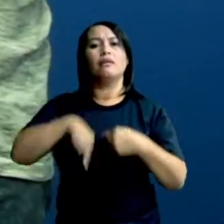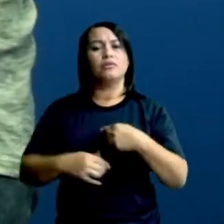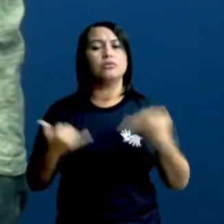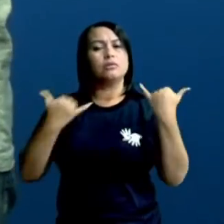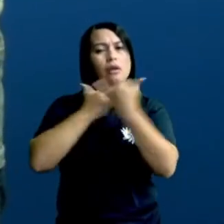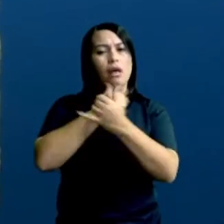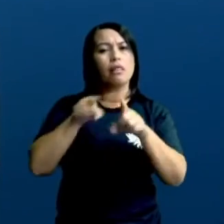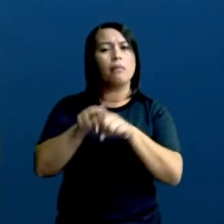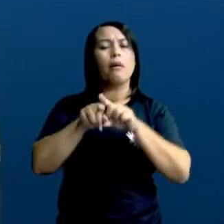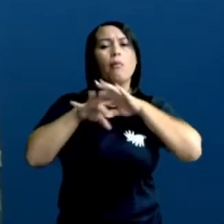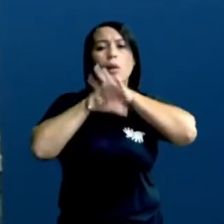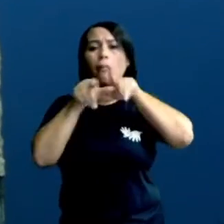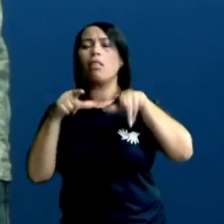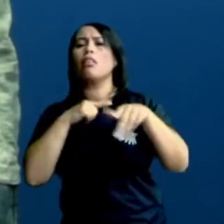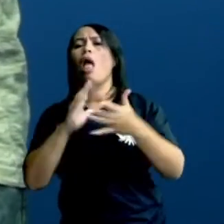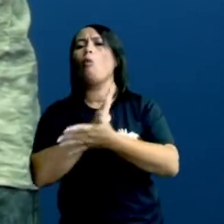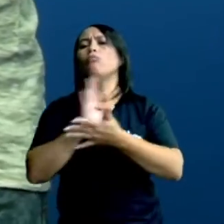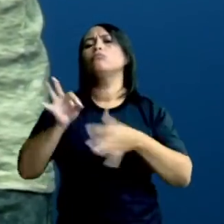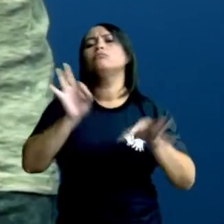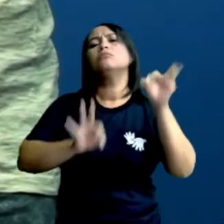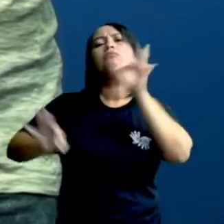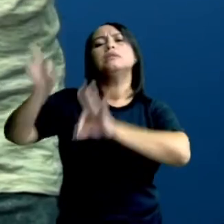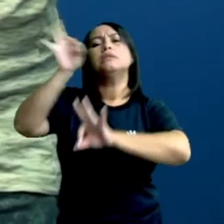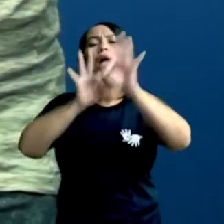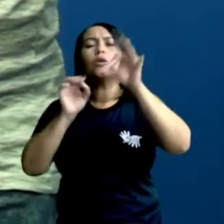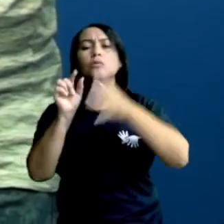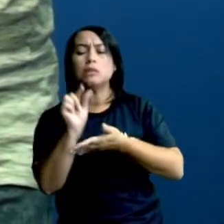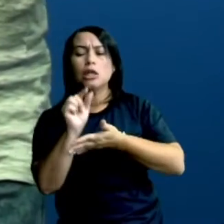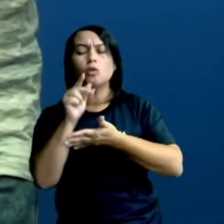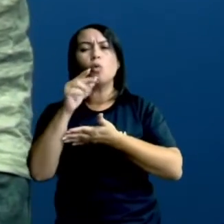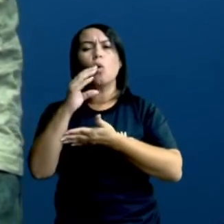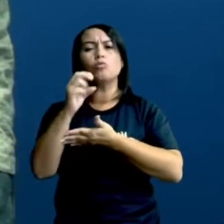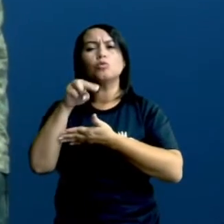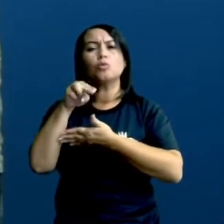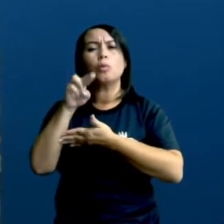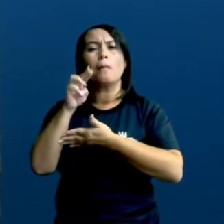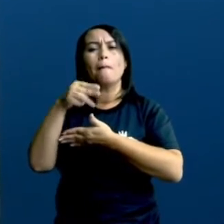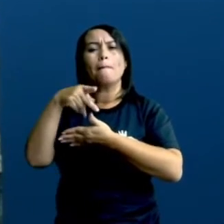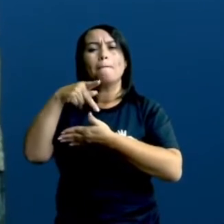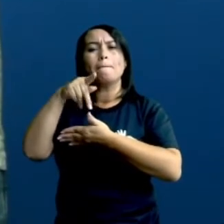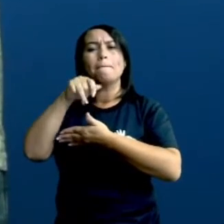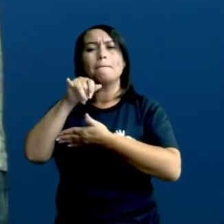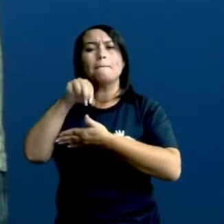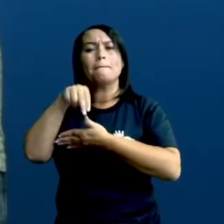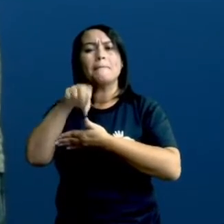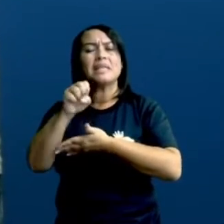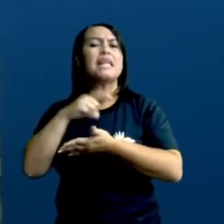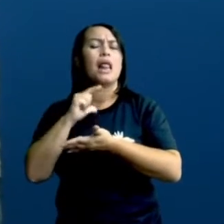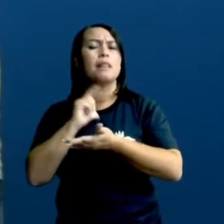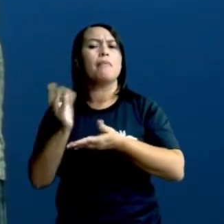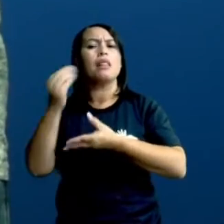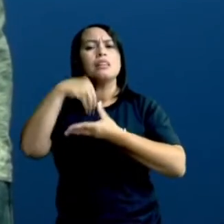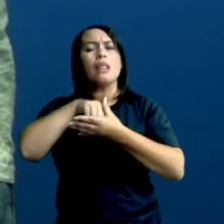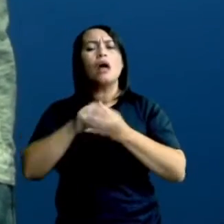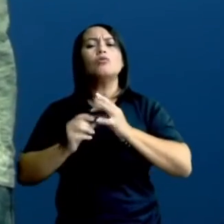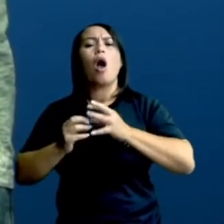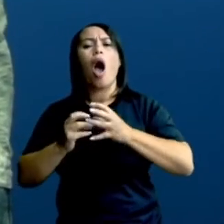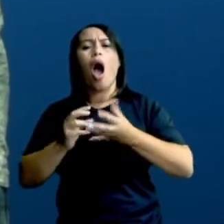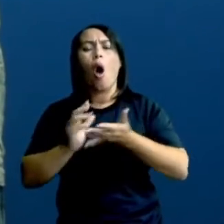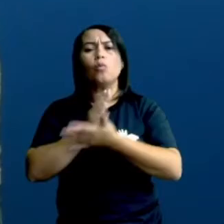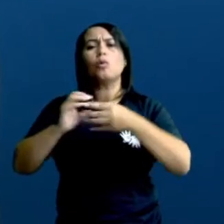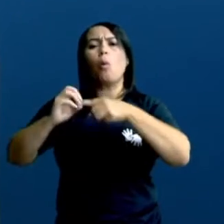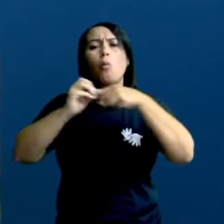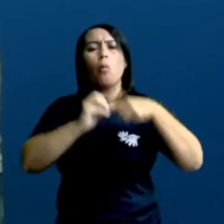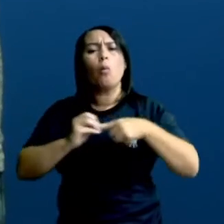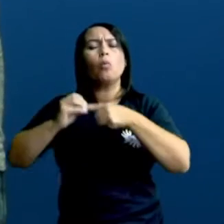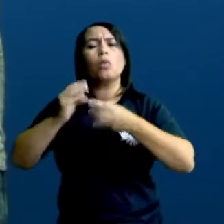existem animais, insetos muito pequenos, como os cupins, que têm no seu trato digestivo também protozoários que ajudam na digestão